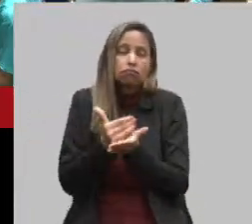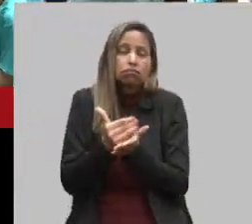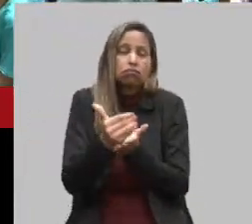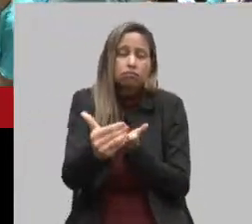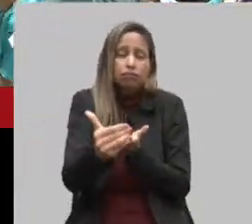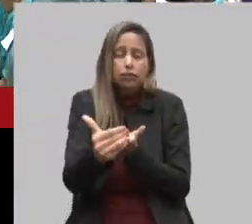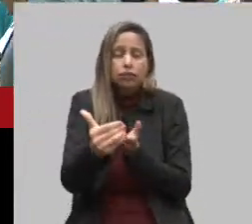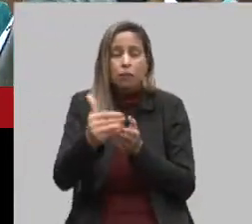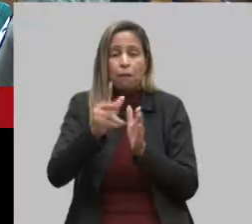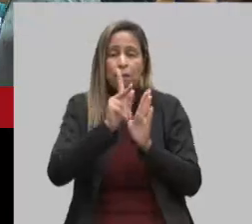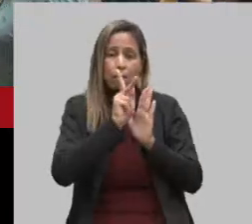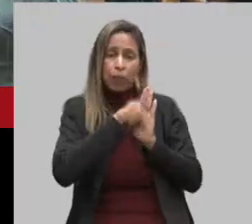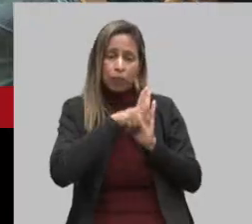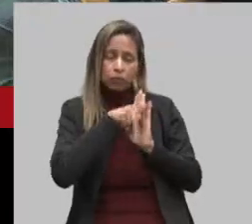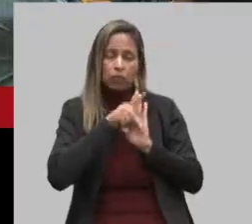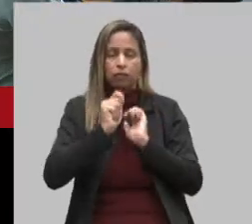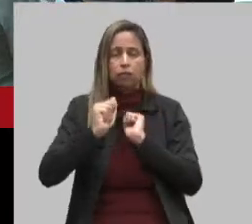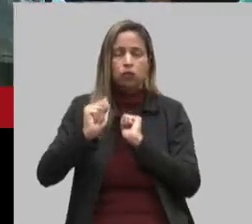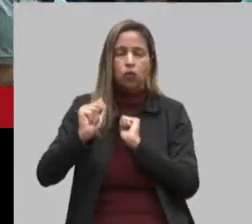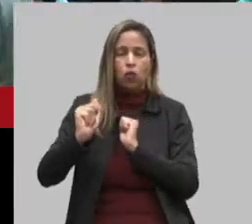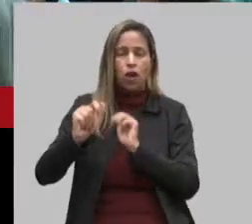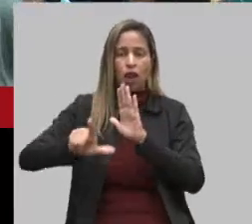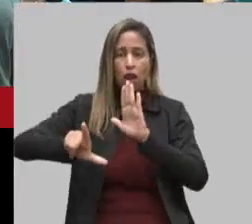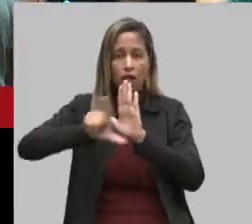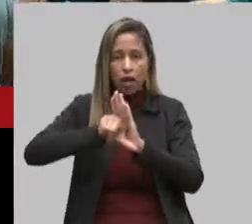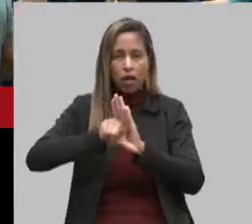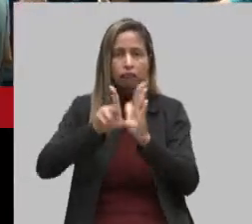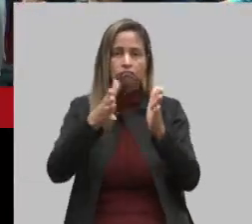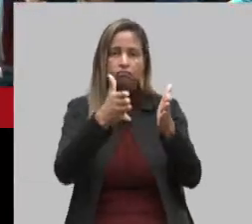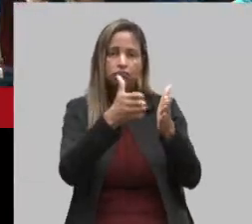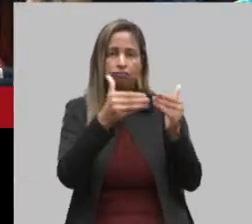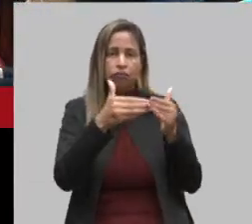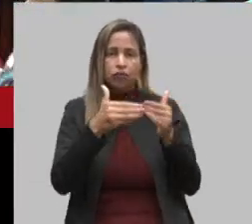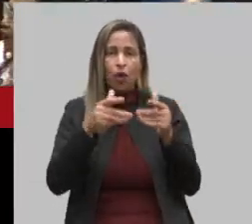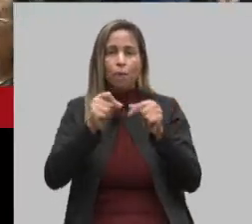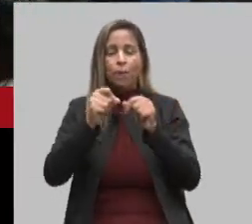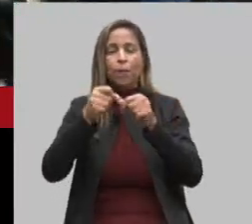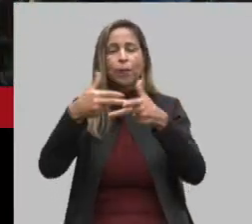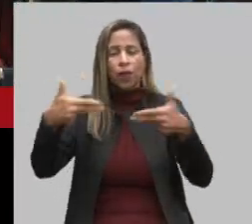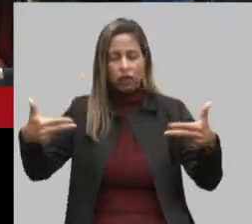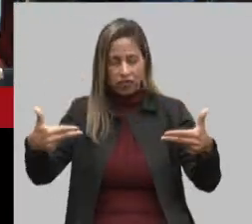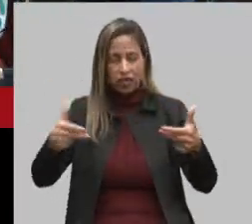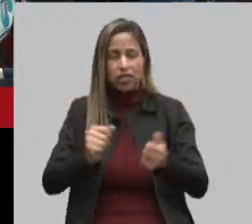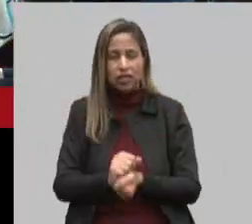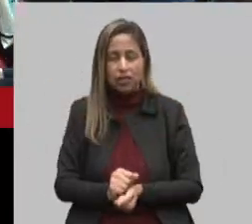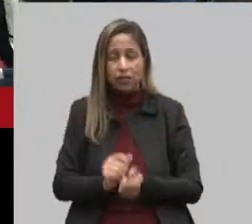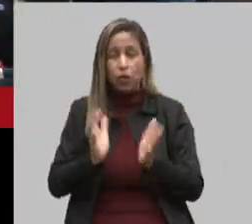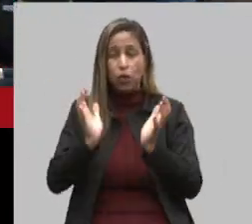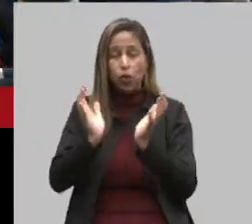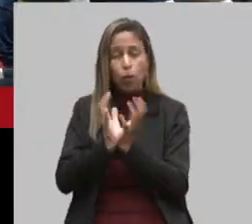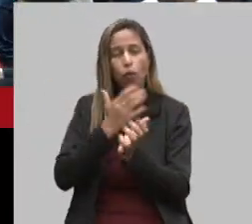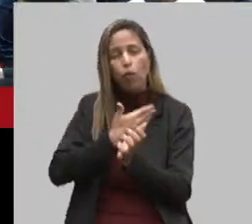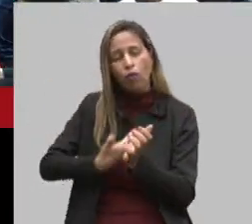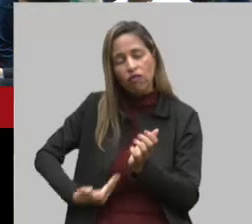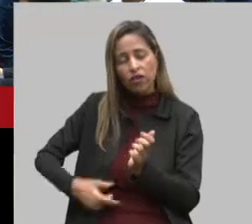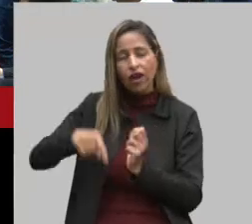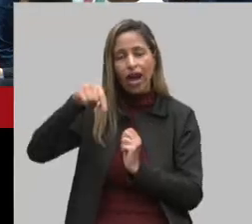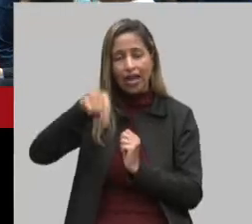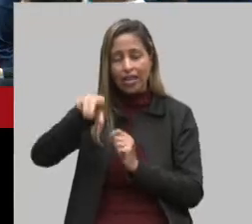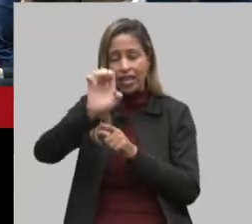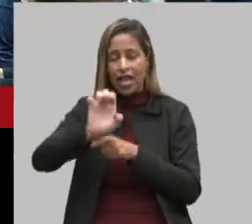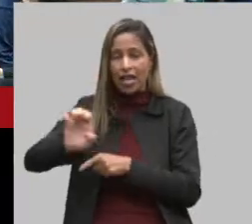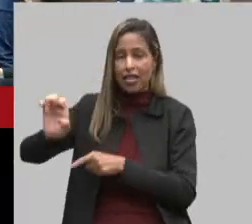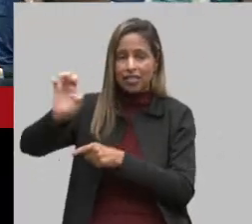em projetos de lei e também em requerimentos de providências a órgãos públicos aqui do